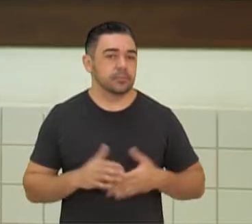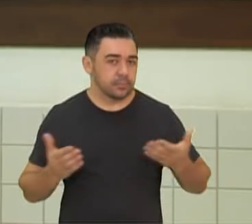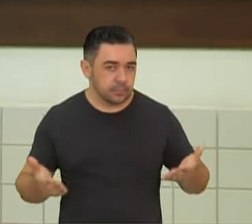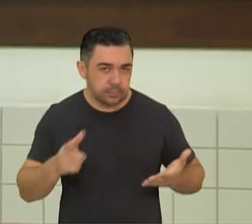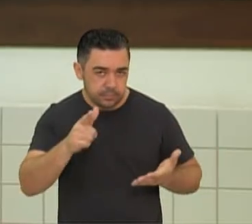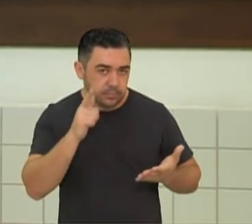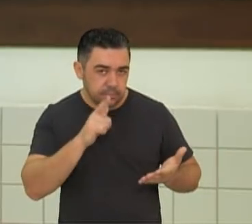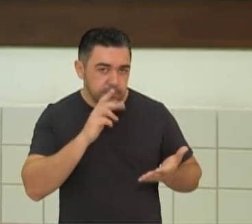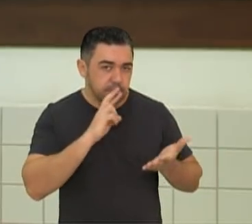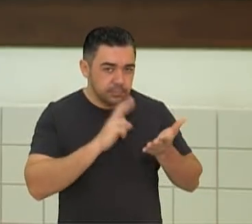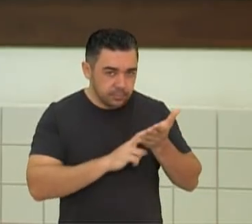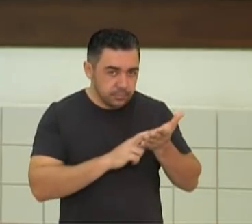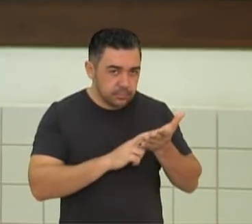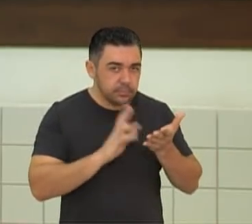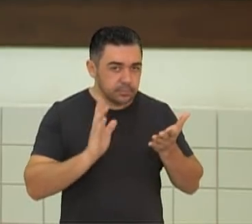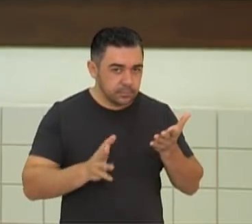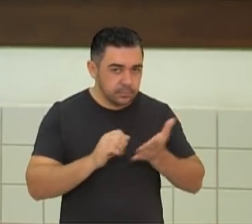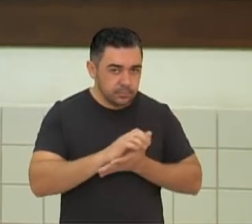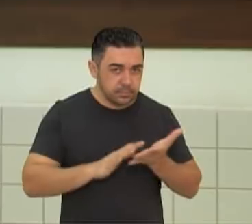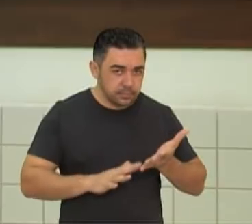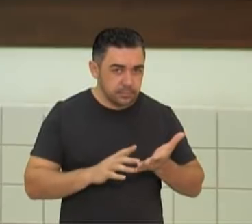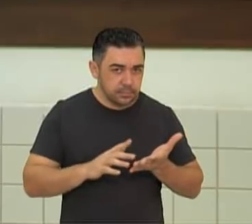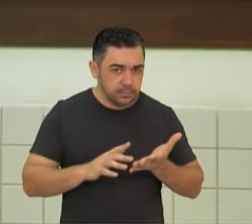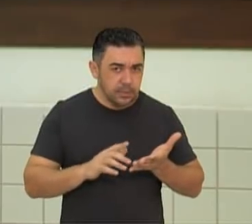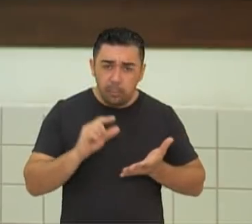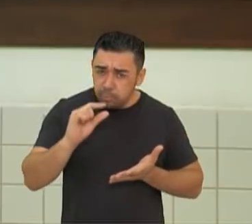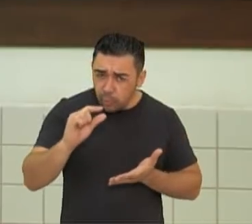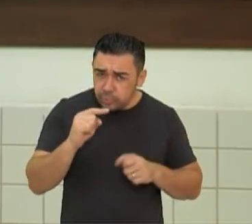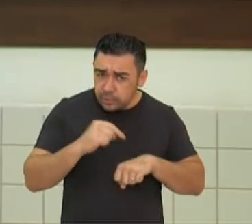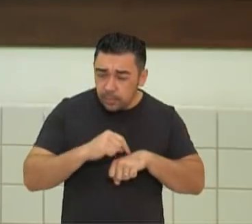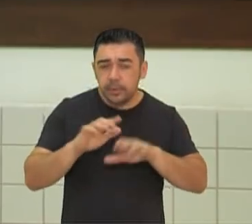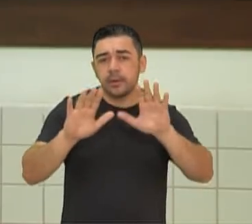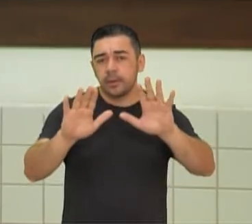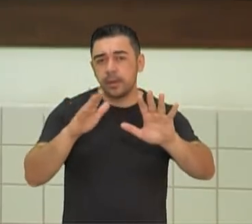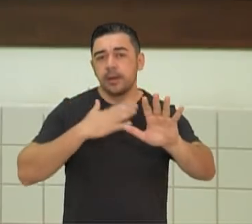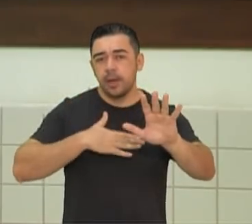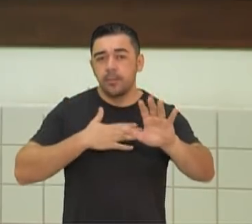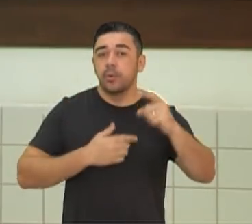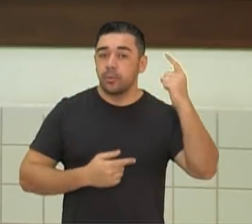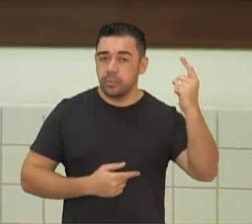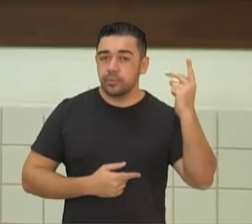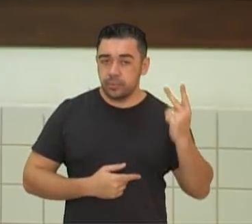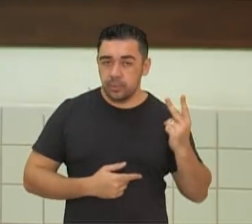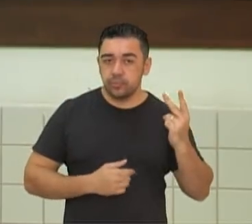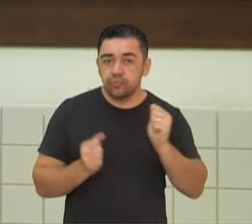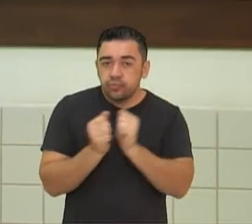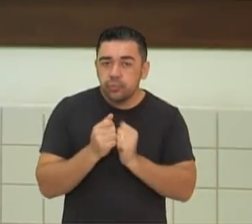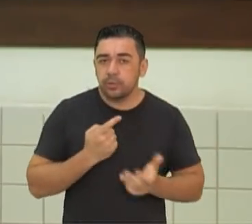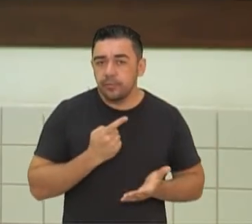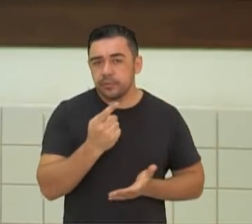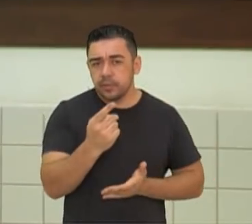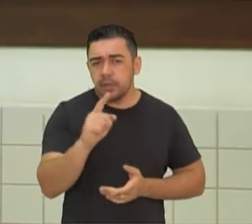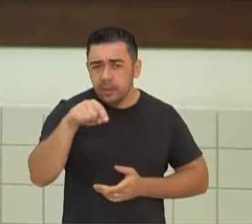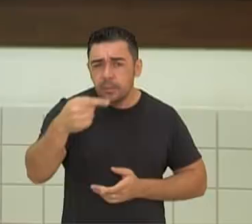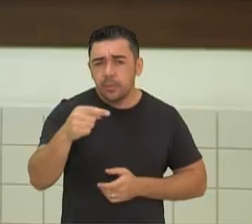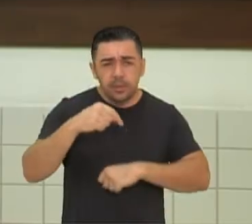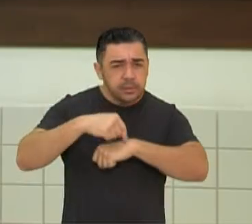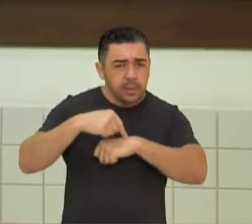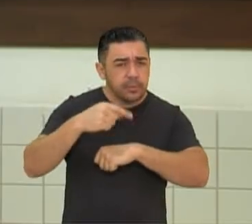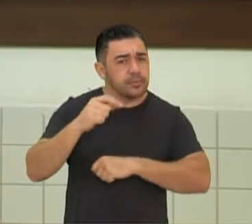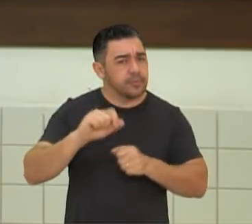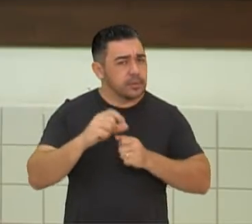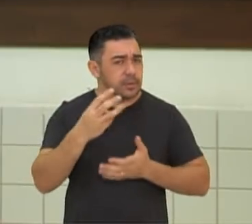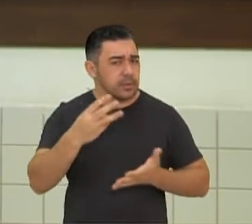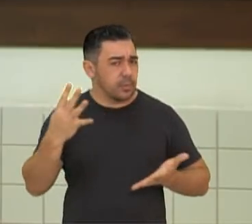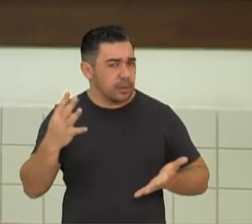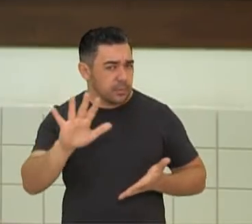E aí, pessoal, conseguiram resolver o exercício? Achou pouco tempo para fazer? Vamos fazer então a primeira e a segunda. Te dou mais um tempinho para você fazer a terceira e a